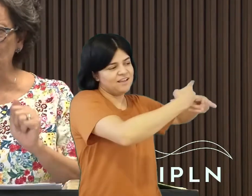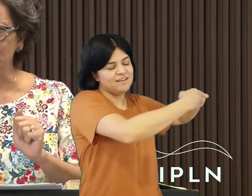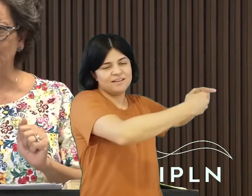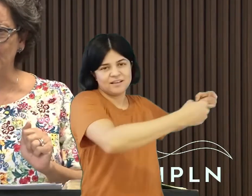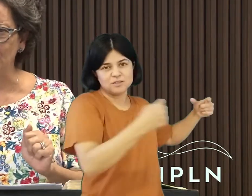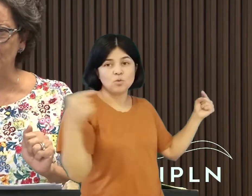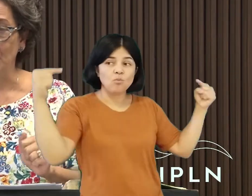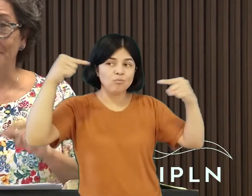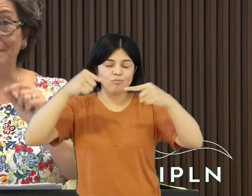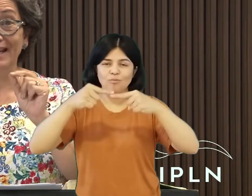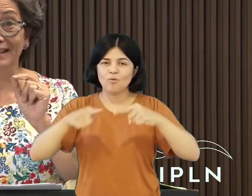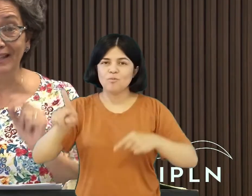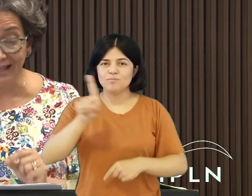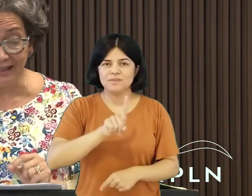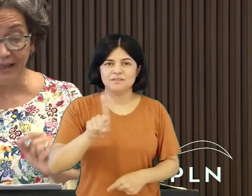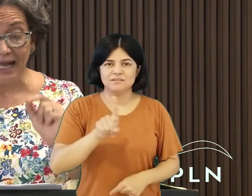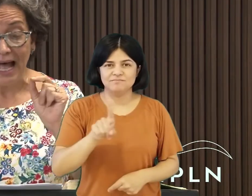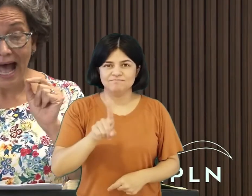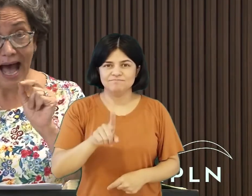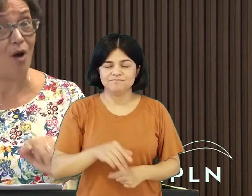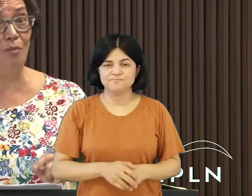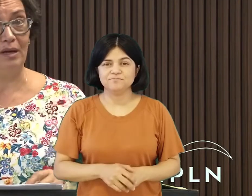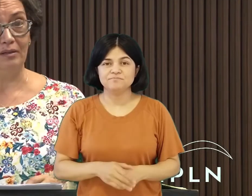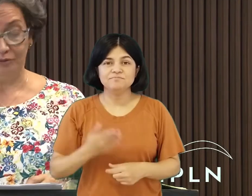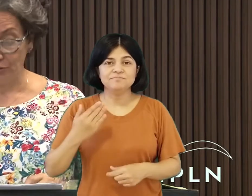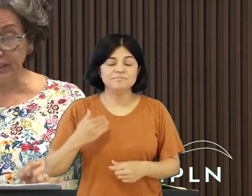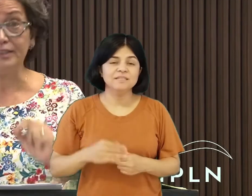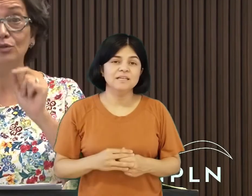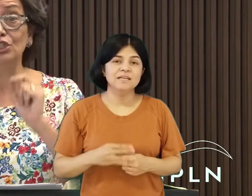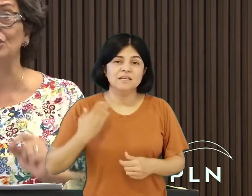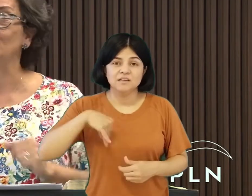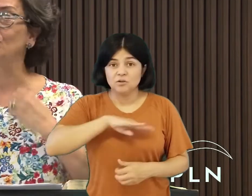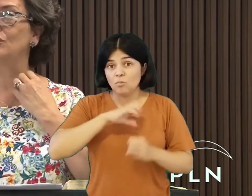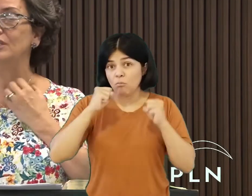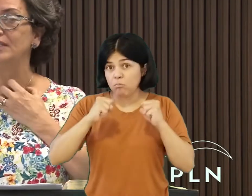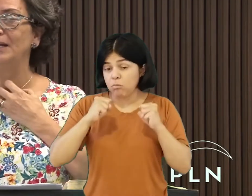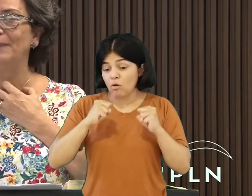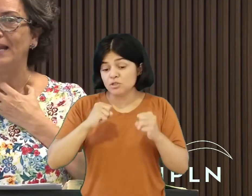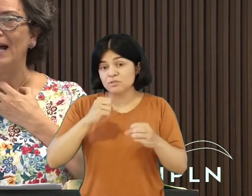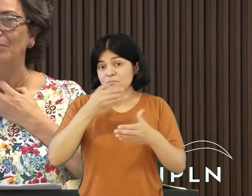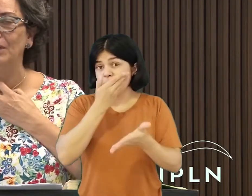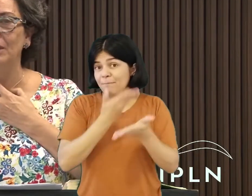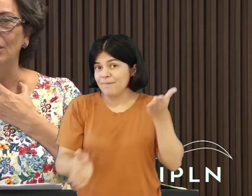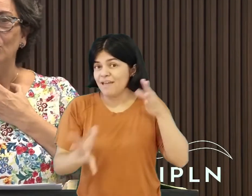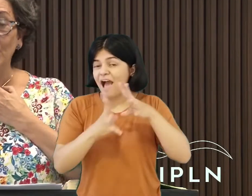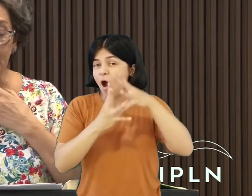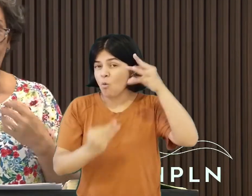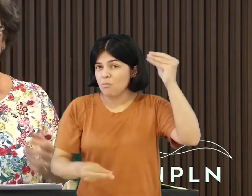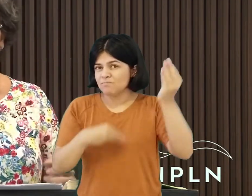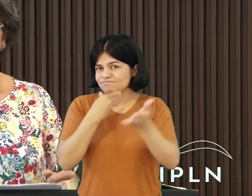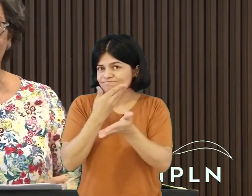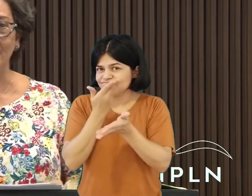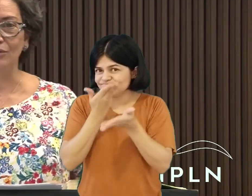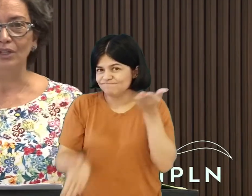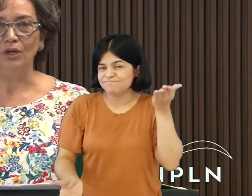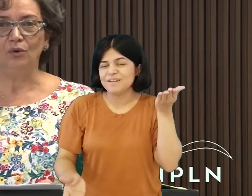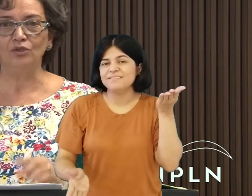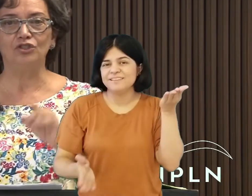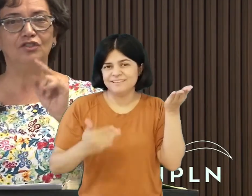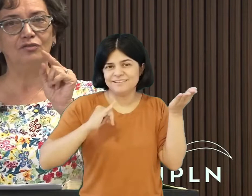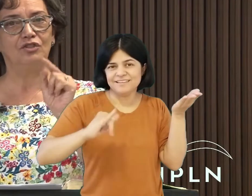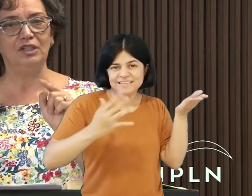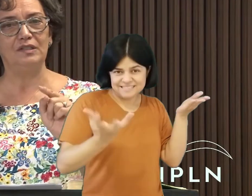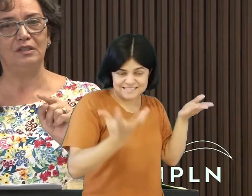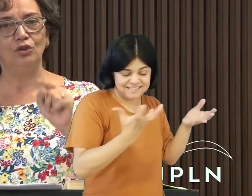neste processo, perder a alma. Foi isso que Jesus disse na parábola do rico insensato,